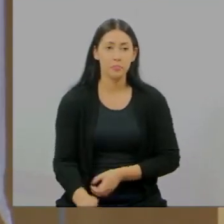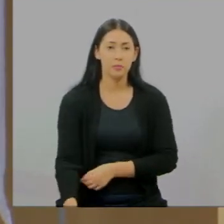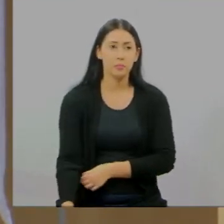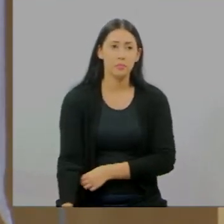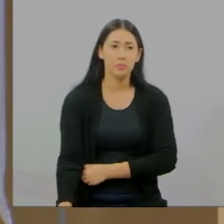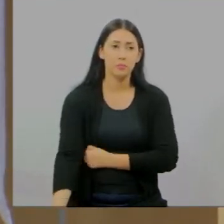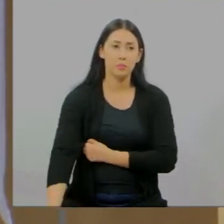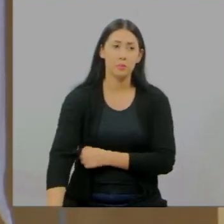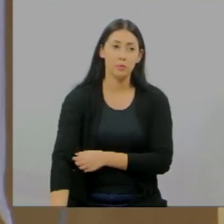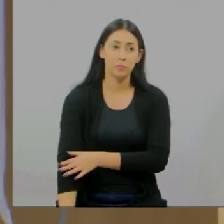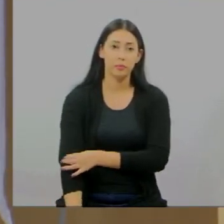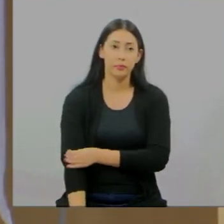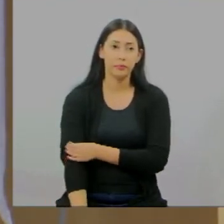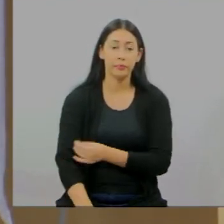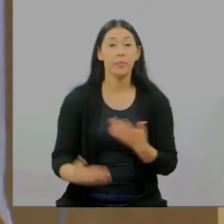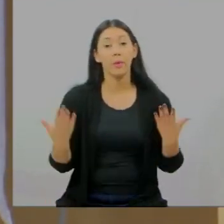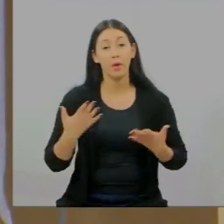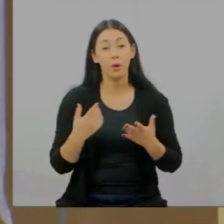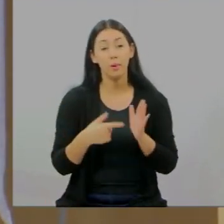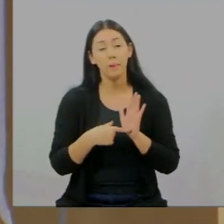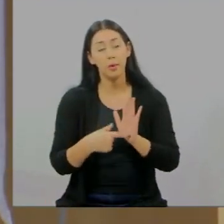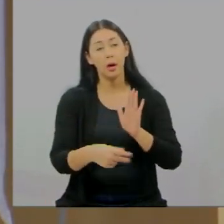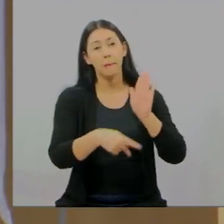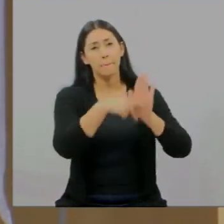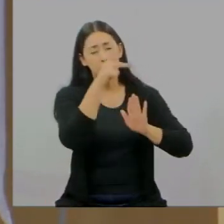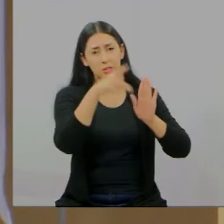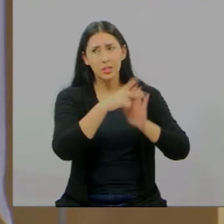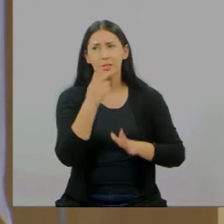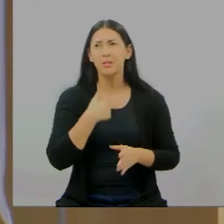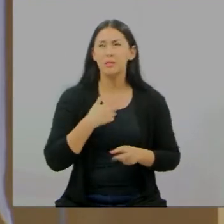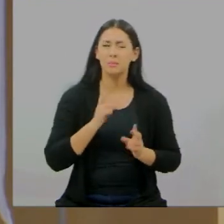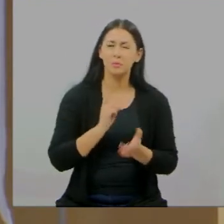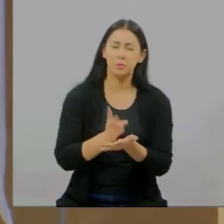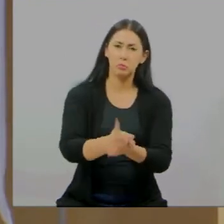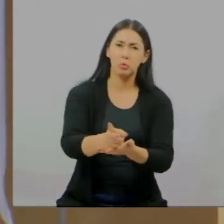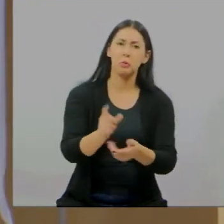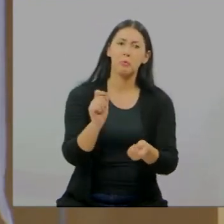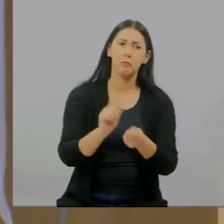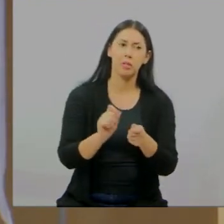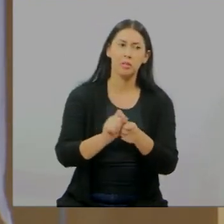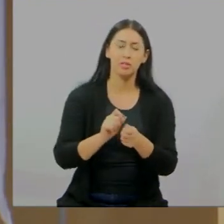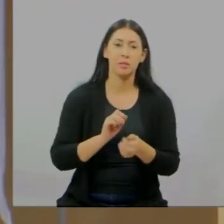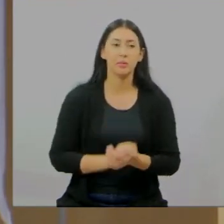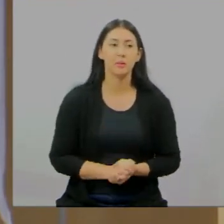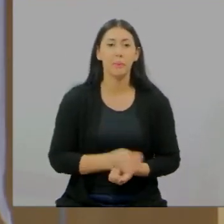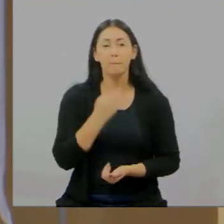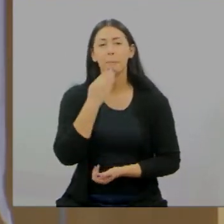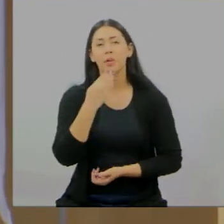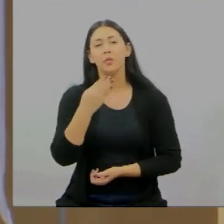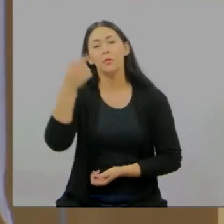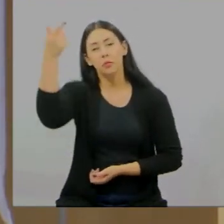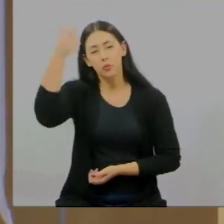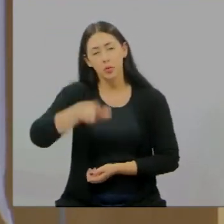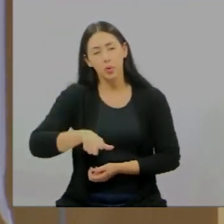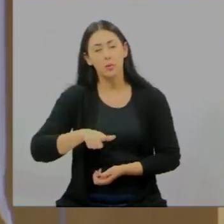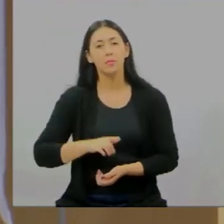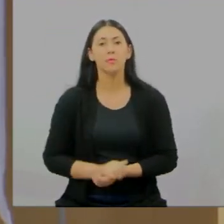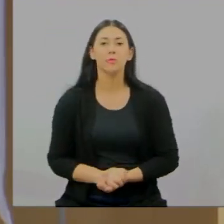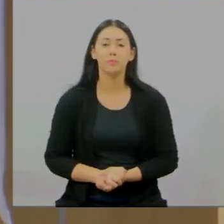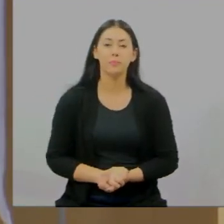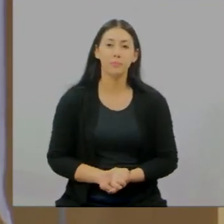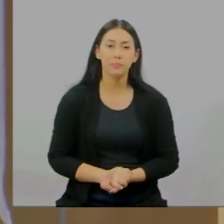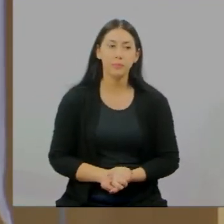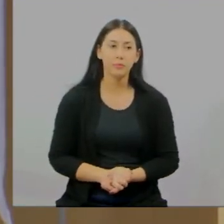para os meus projetos. Continuo fazendo. É os projetos de reivindicando